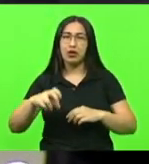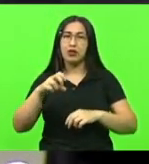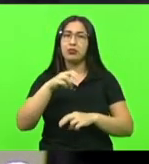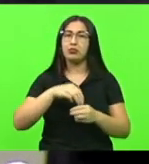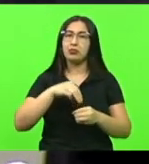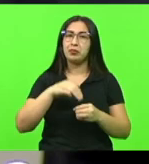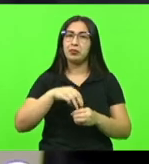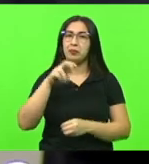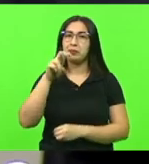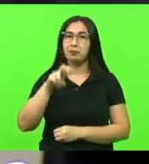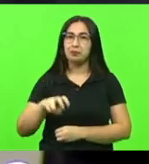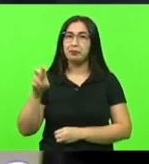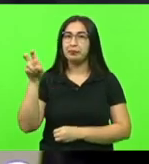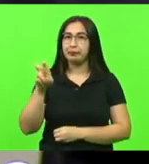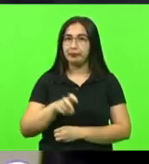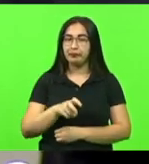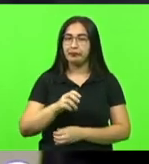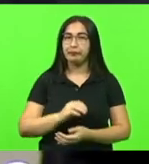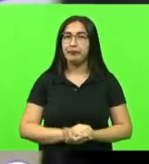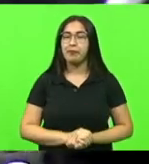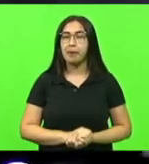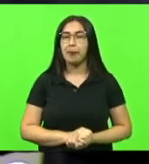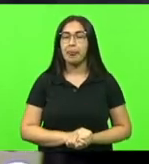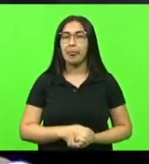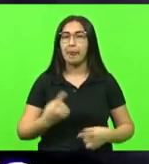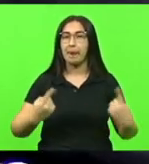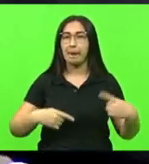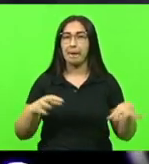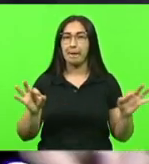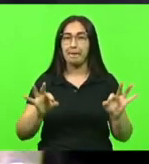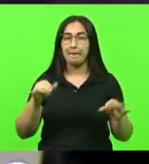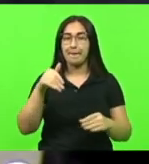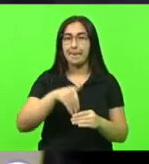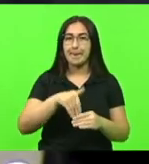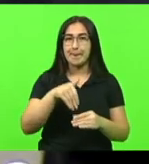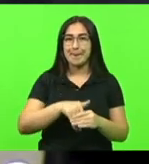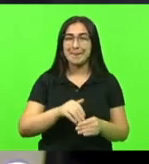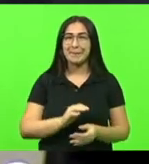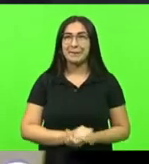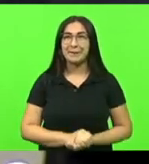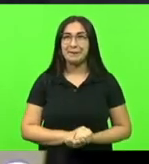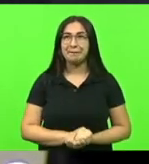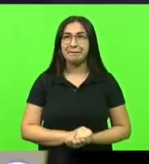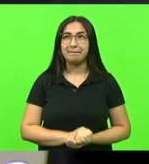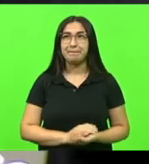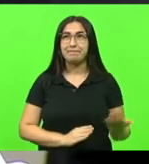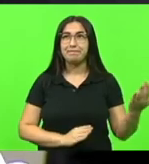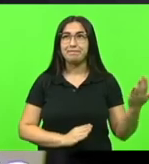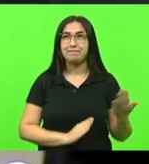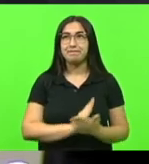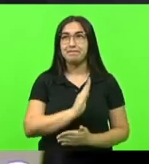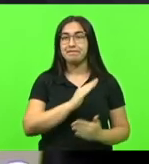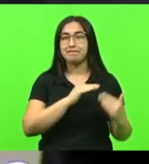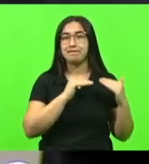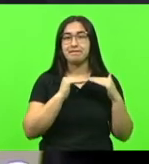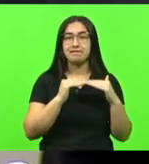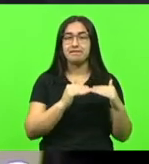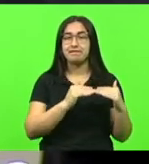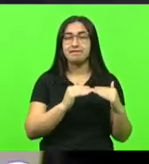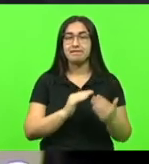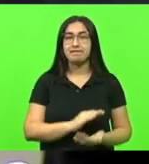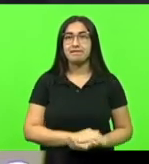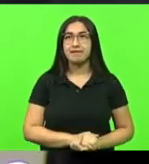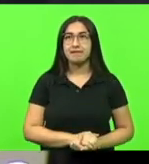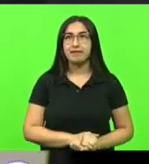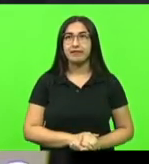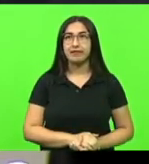discussão. Não havendo quem queira discutir, em votação. Deputados que aprovam permaneçam como se encontram. Aprovado por